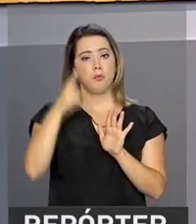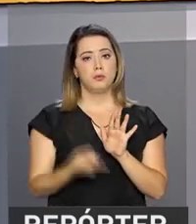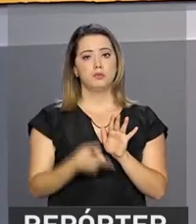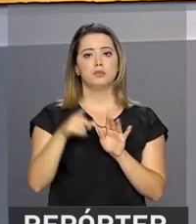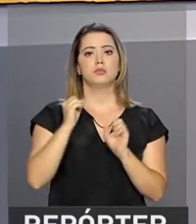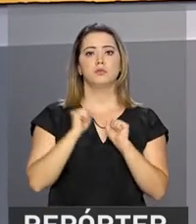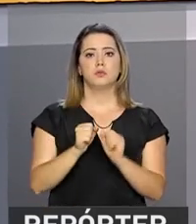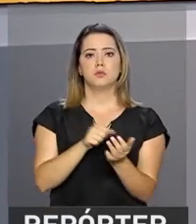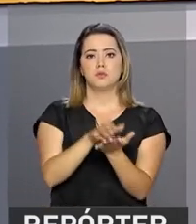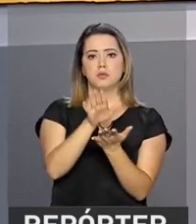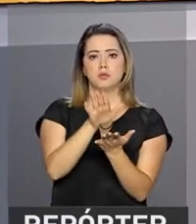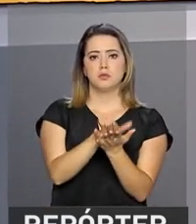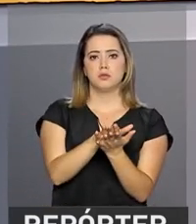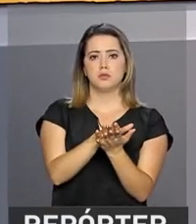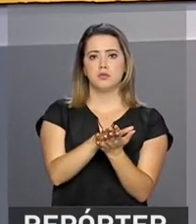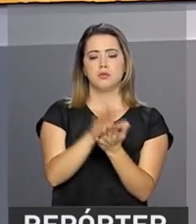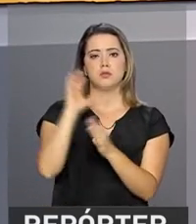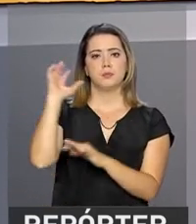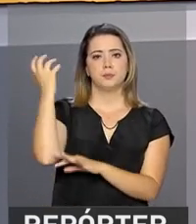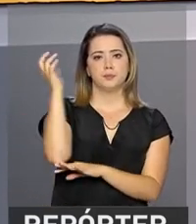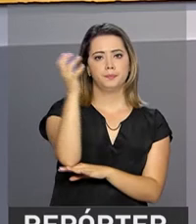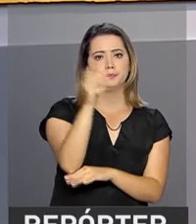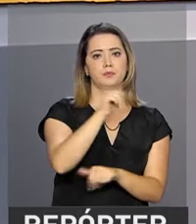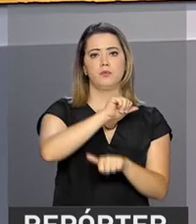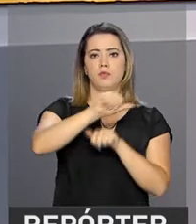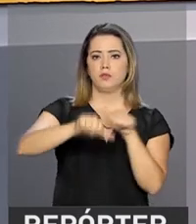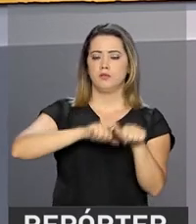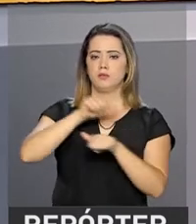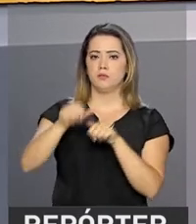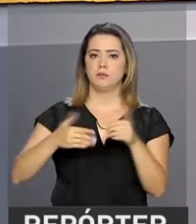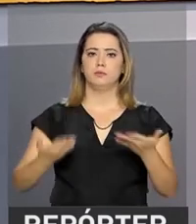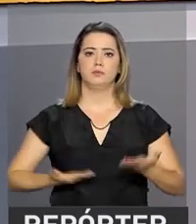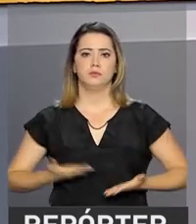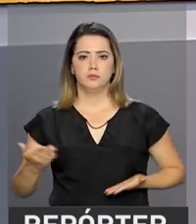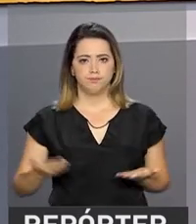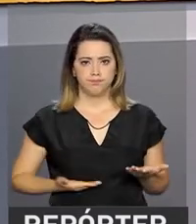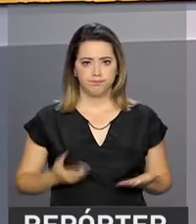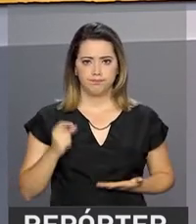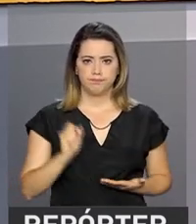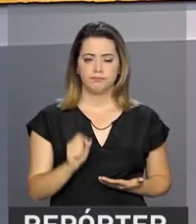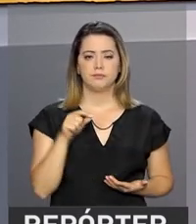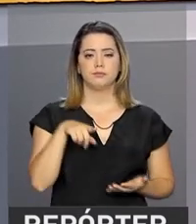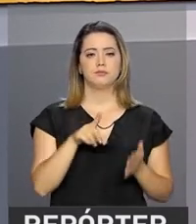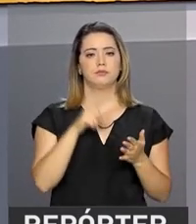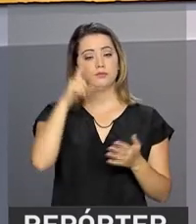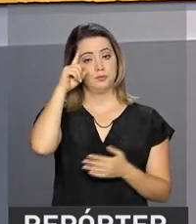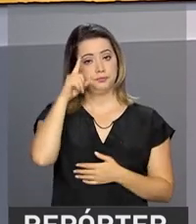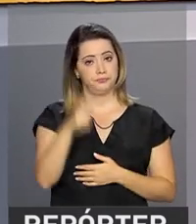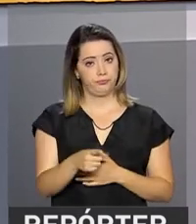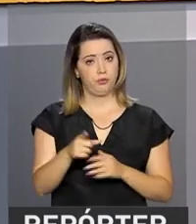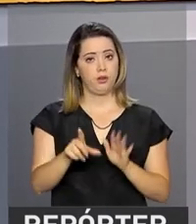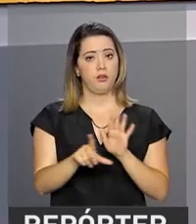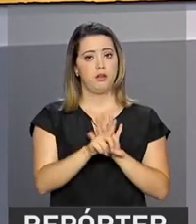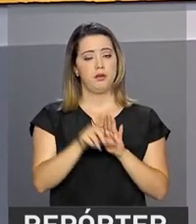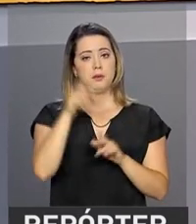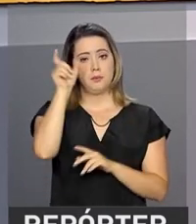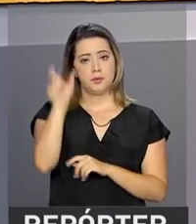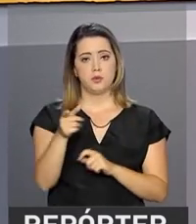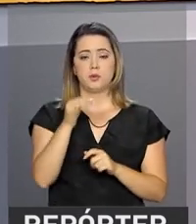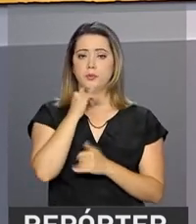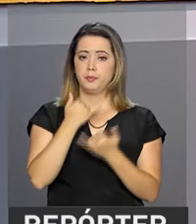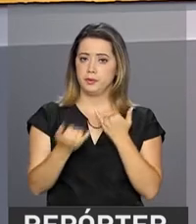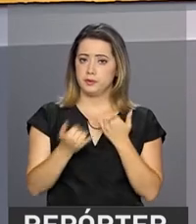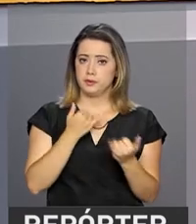que as multas por crimes ambientais sejam convertidas em serviços a partir do decreto o infrator poderá por